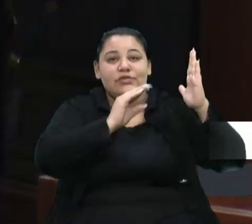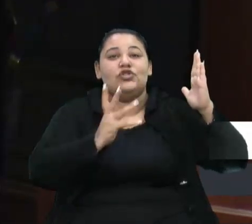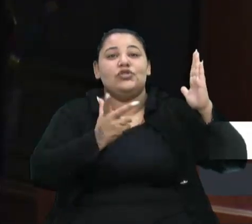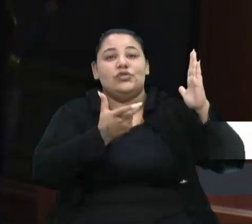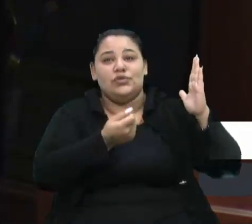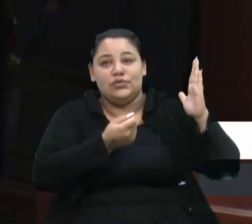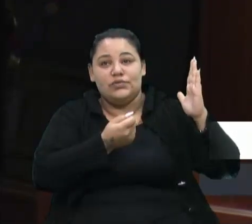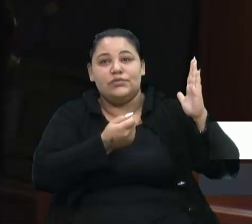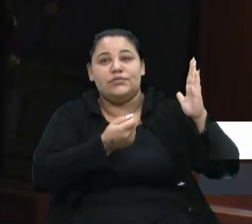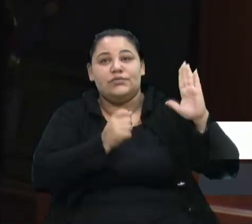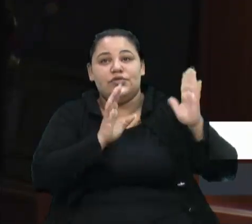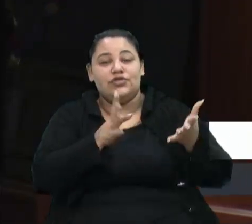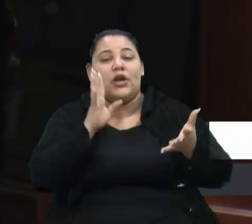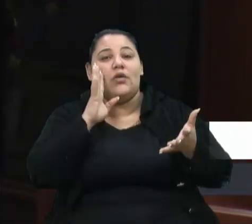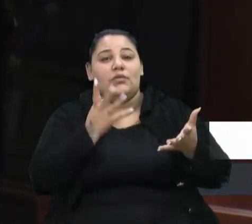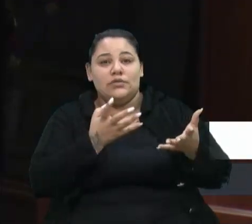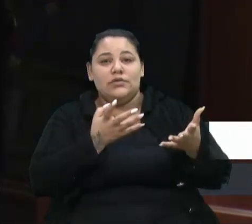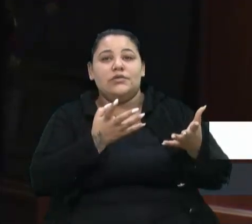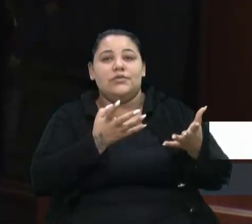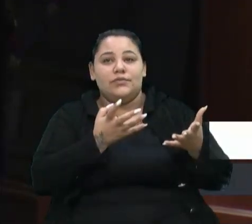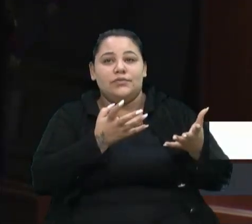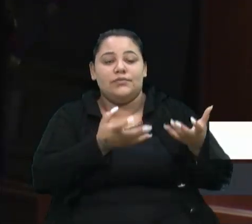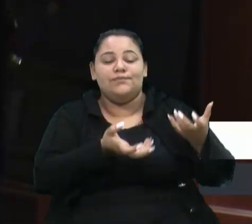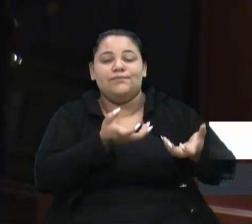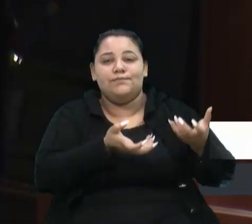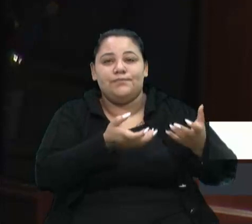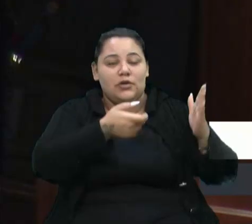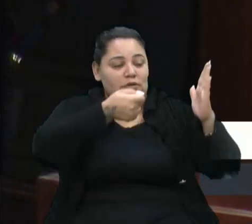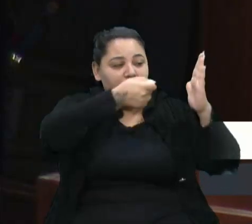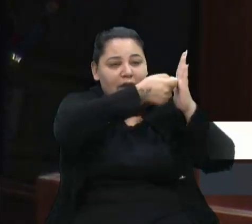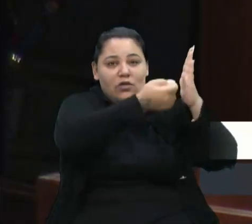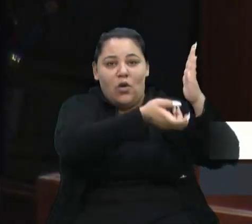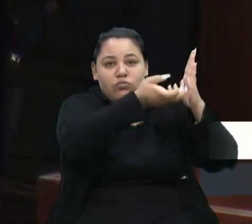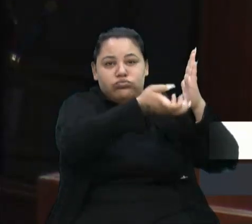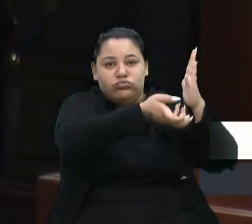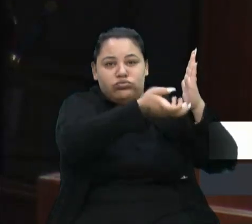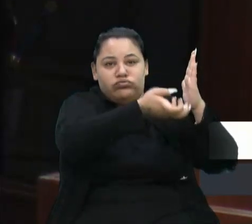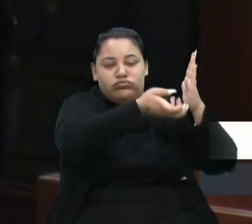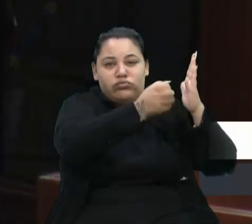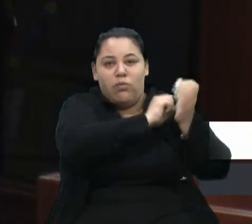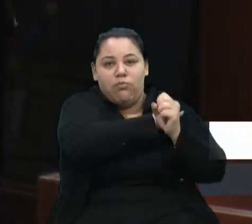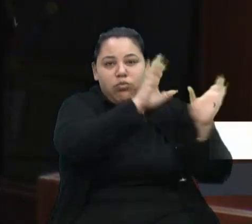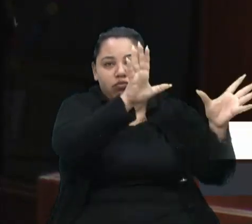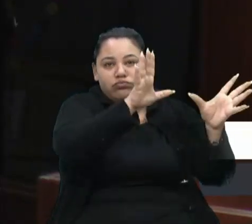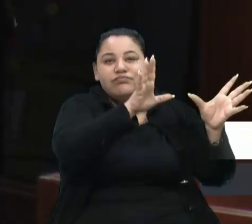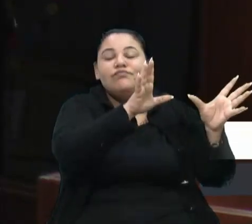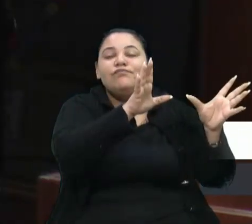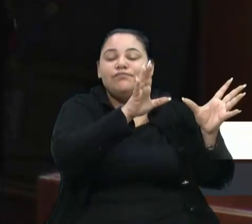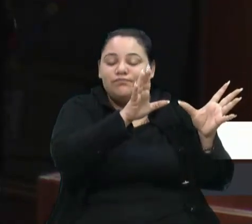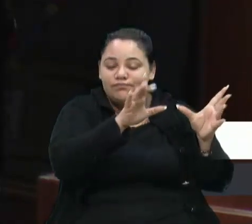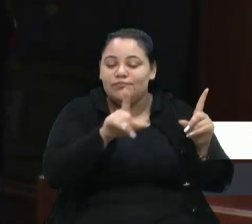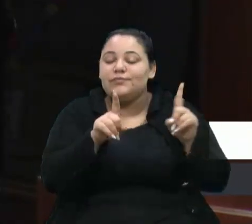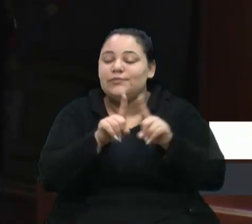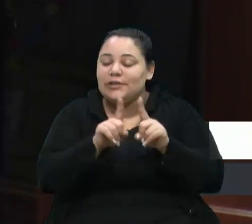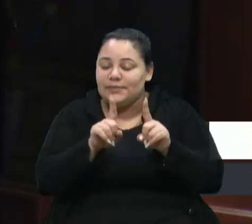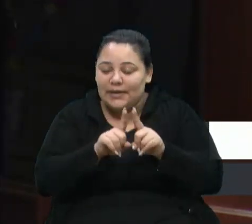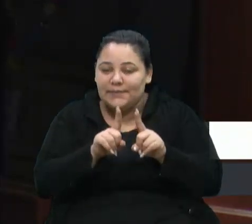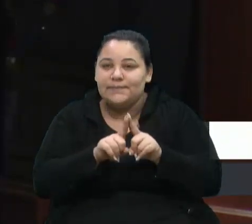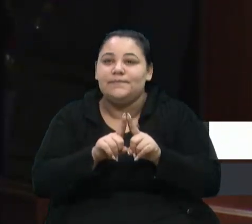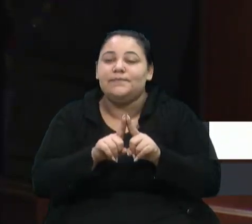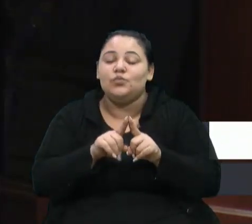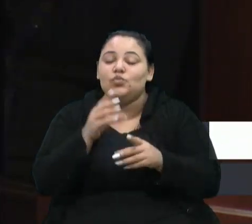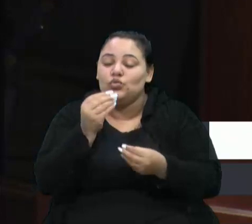de incendiar o carregador desse celular, tem que ter uma preocupação com o carregador de celular.